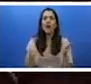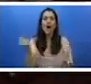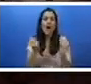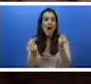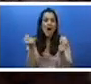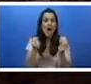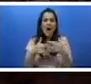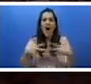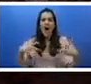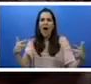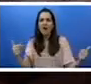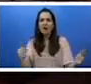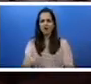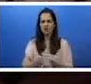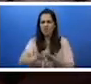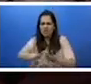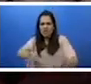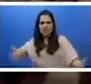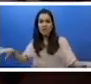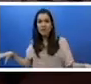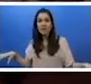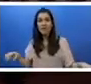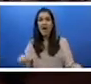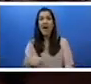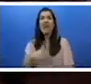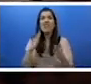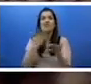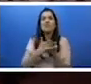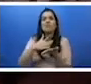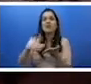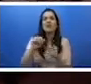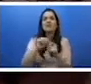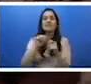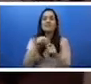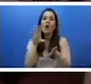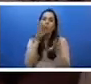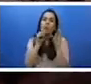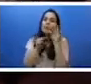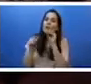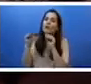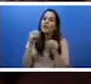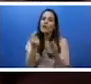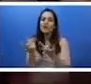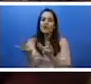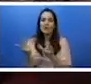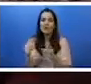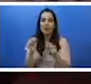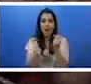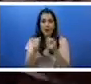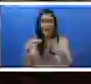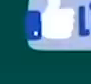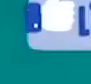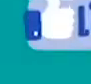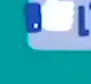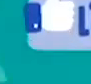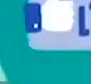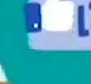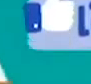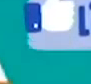transporte. Tira o sofá, arrasta tudo e faça com a tia Jane os transportes. Daqui a pouco a gente volta.